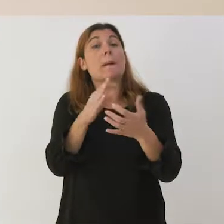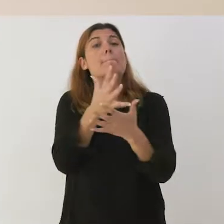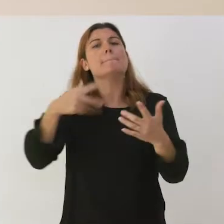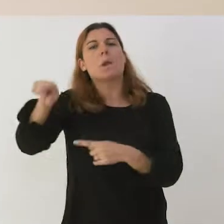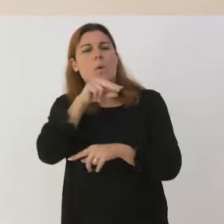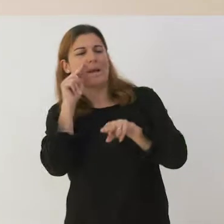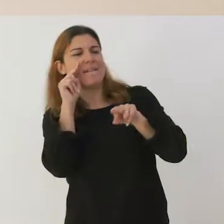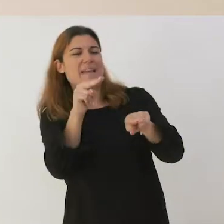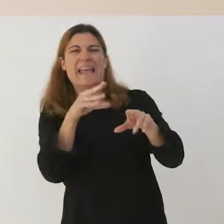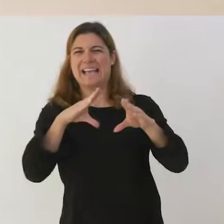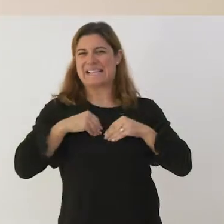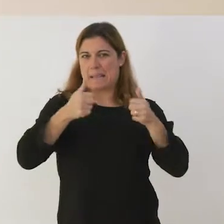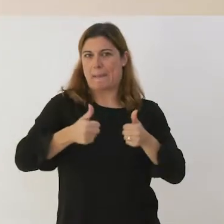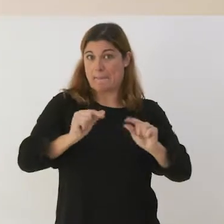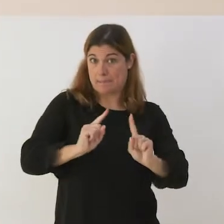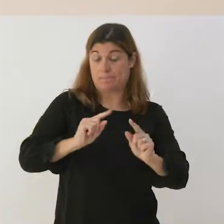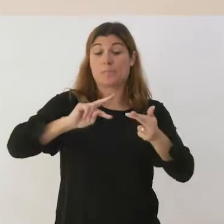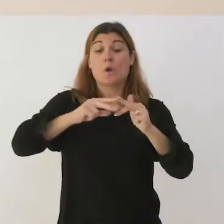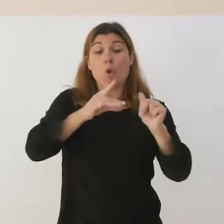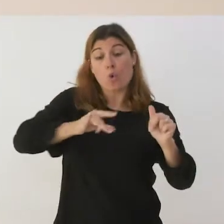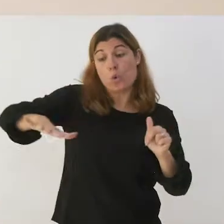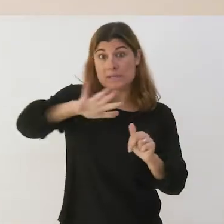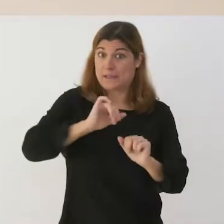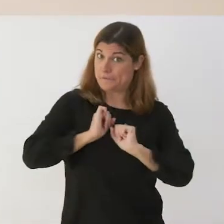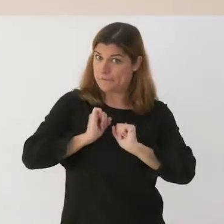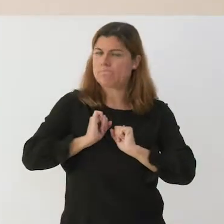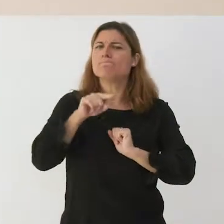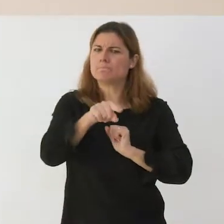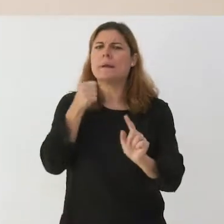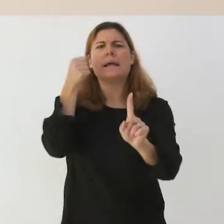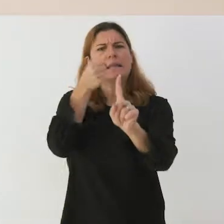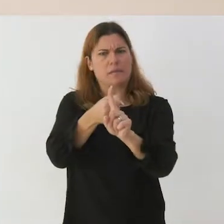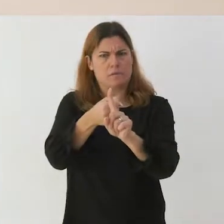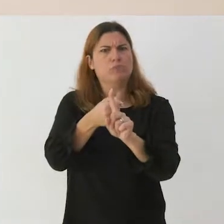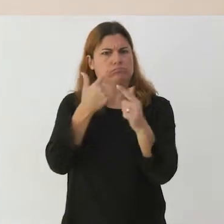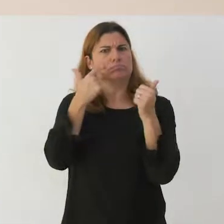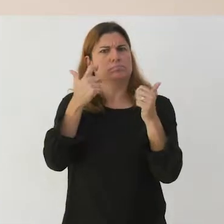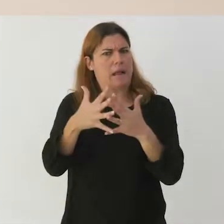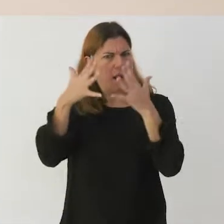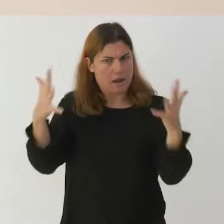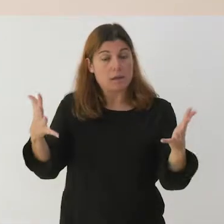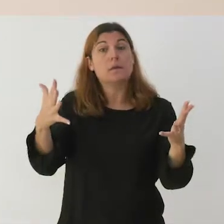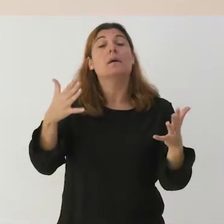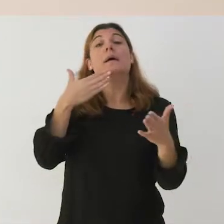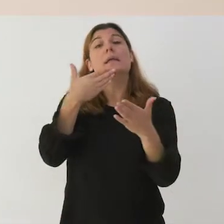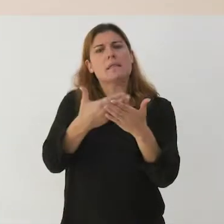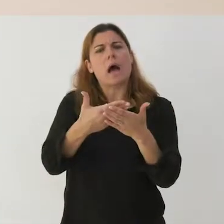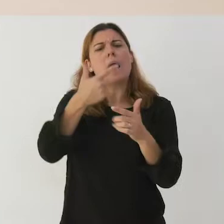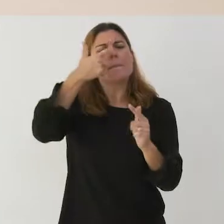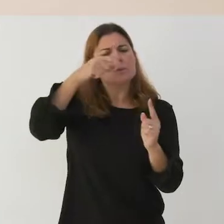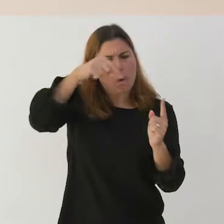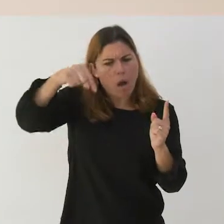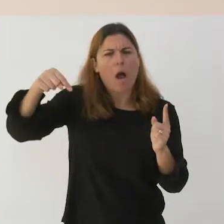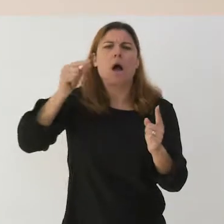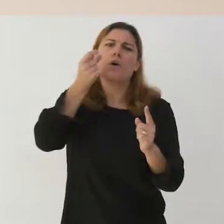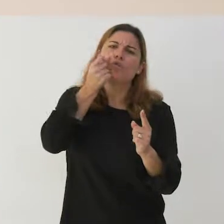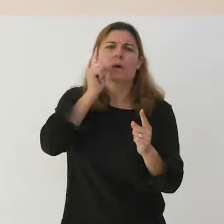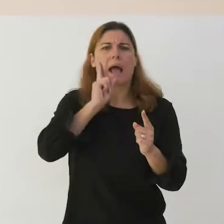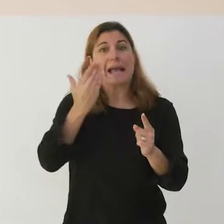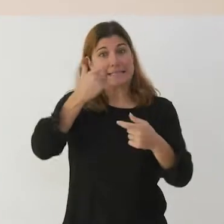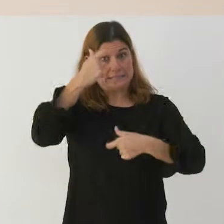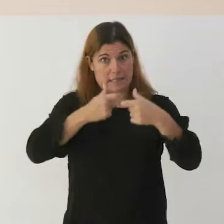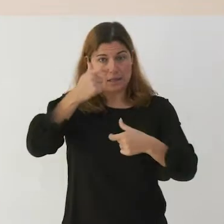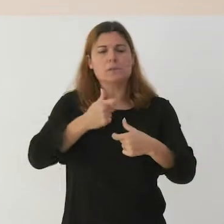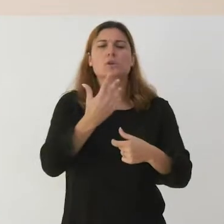qual a maioria ainda não sabe lidar. No nosso concelho, esse desafio é tanto maior na medida em que acolhe cidadãos